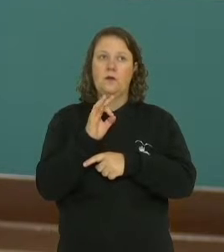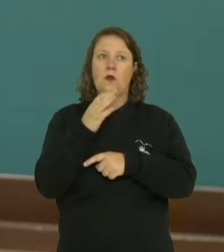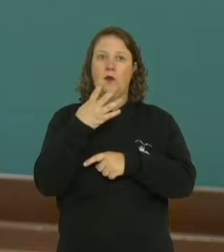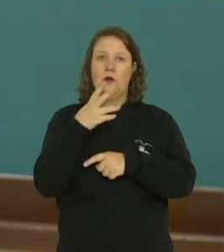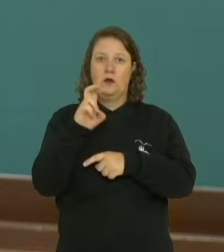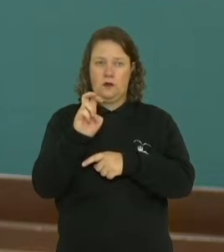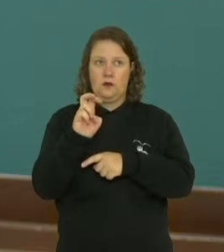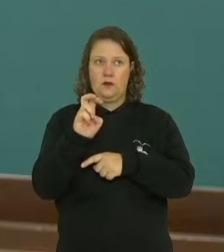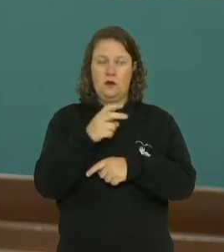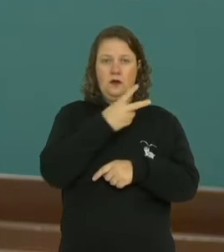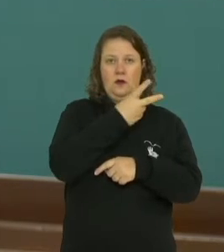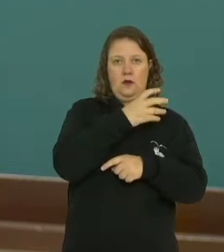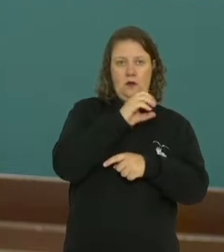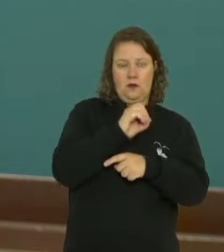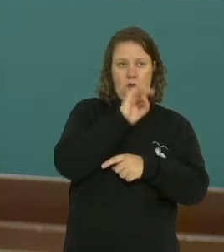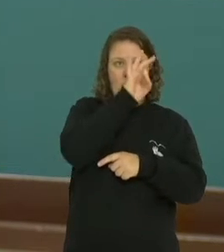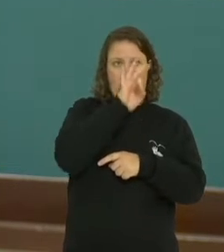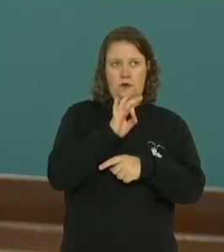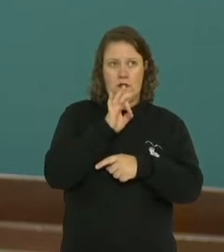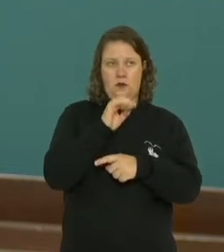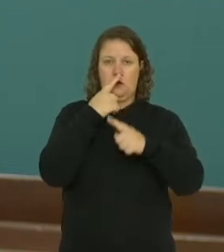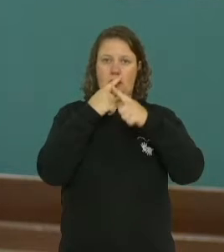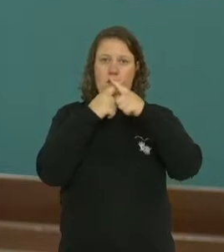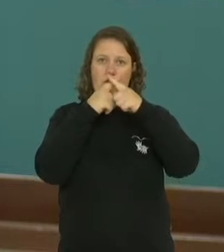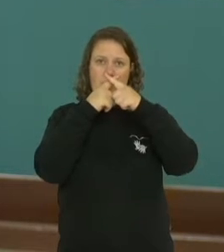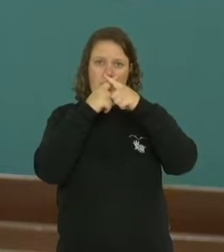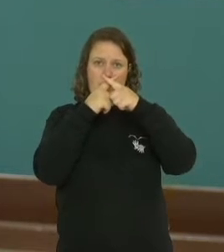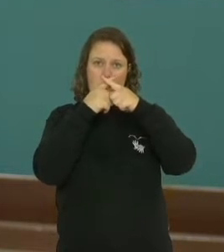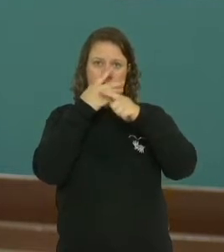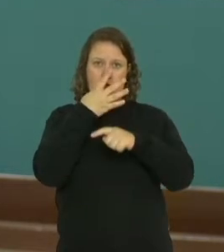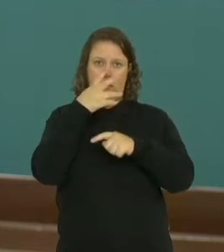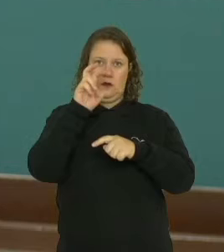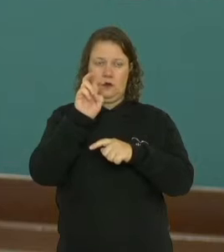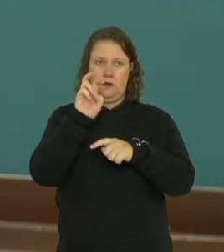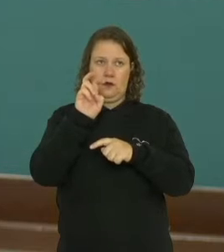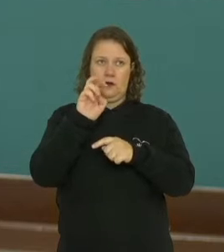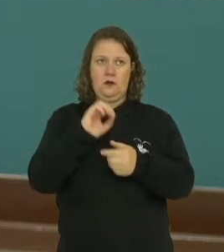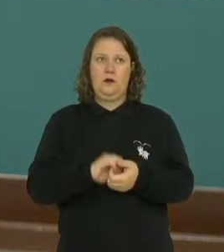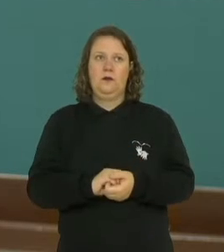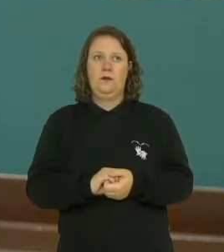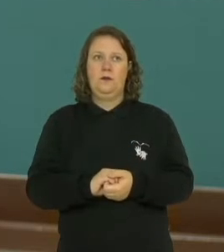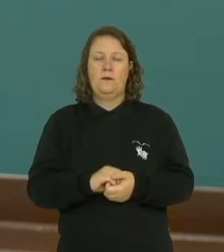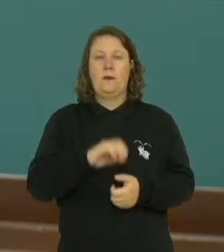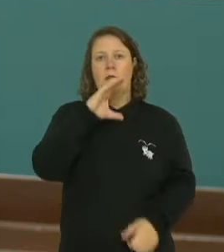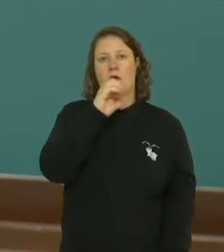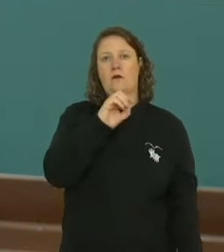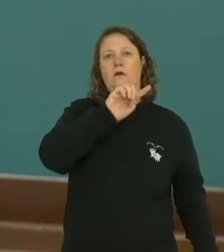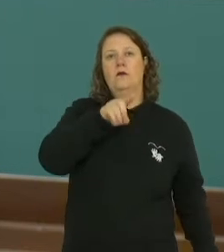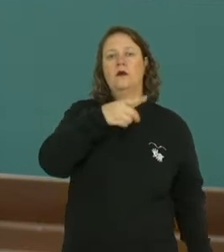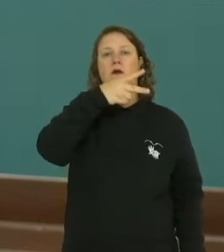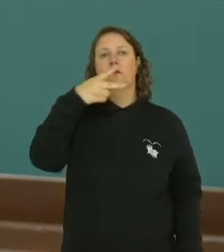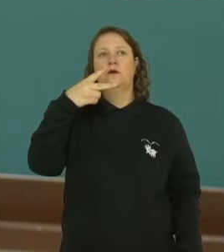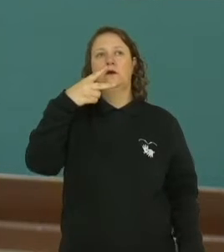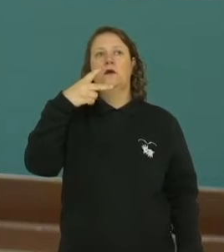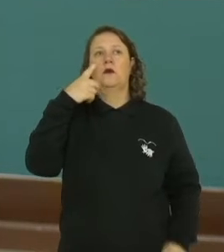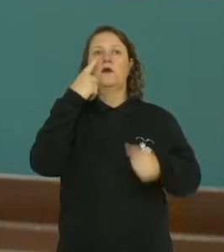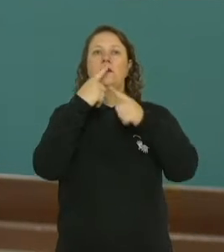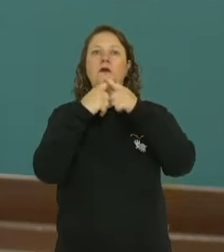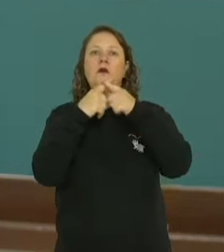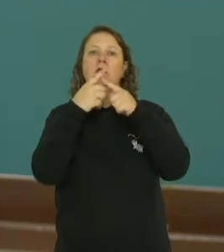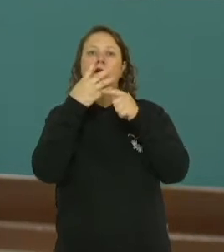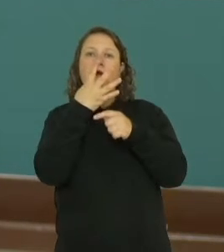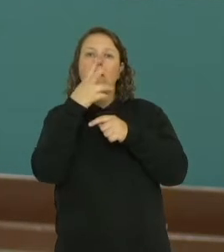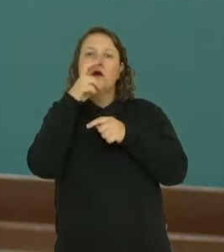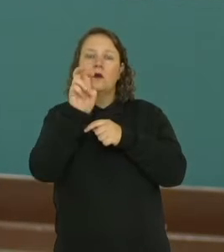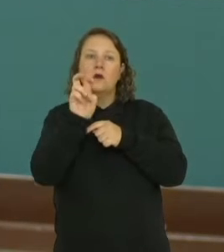vezes 45, então nós vamos calcular agora 0,2 vezes 45. E o resultado